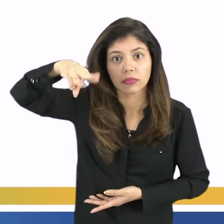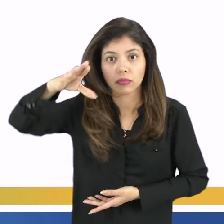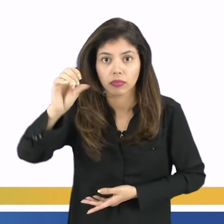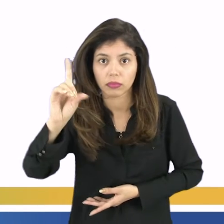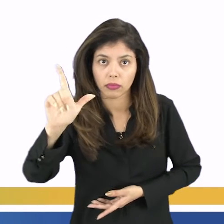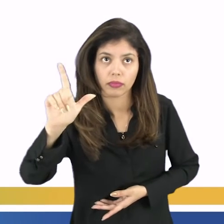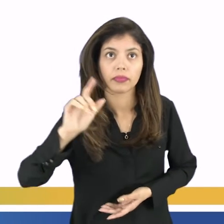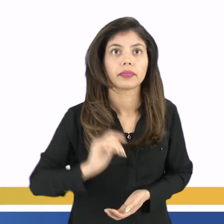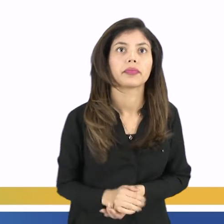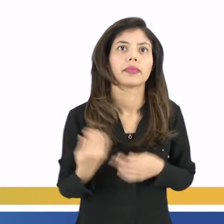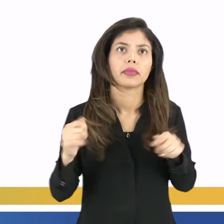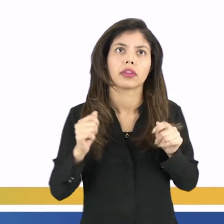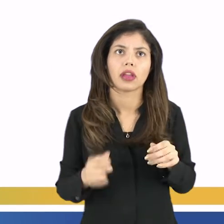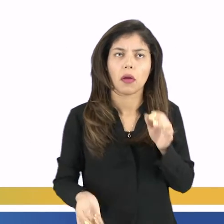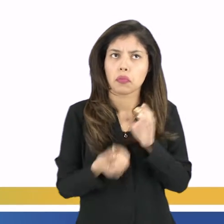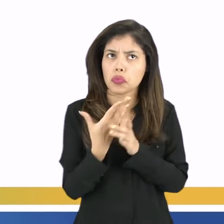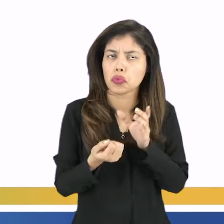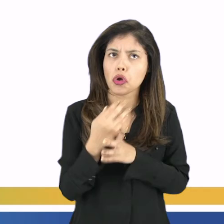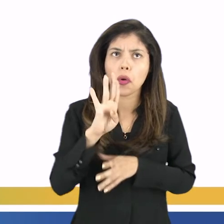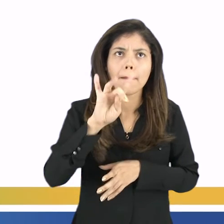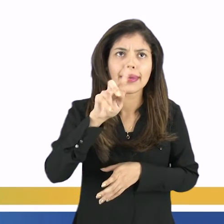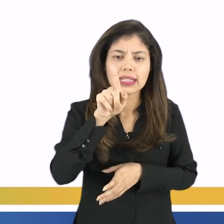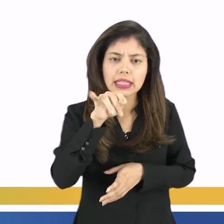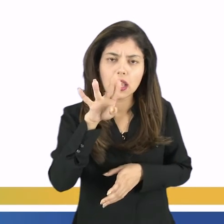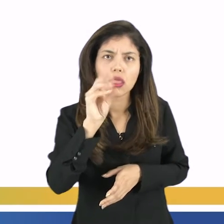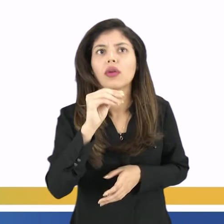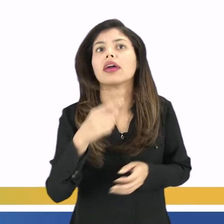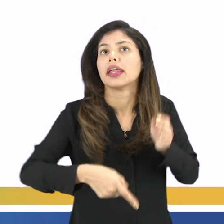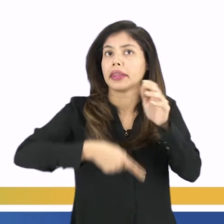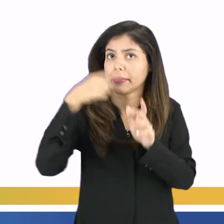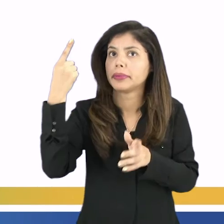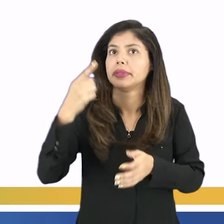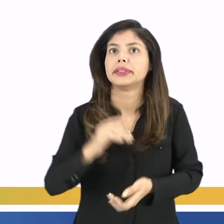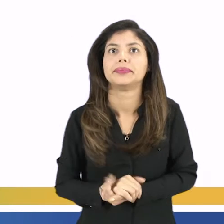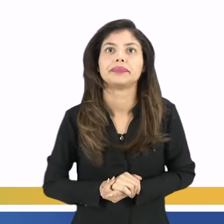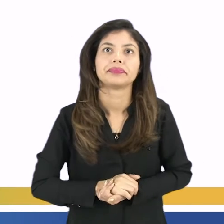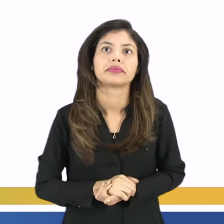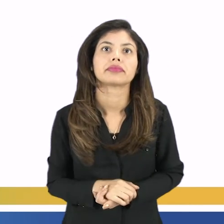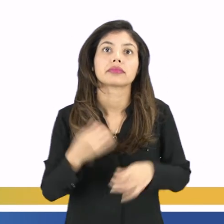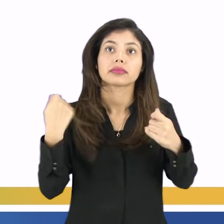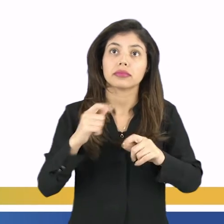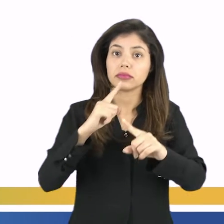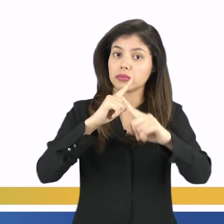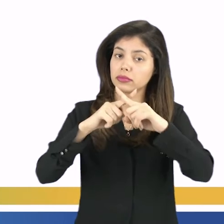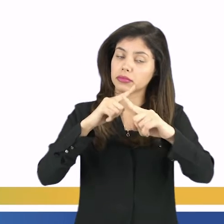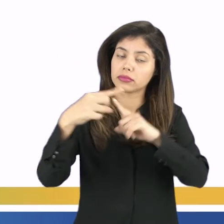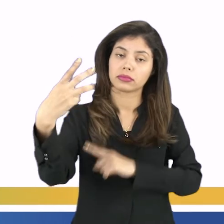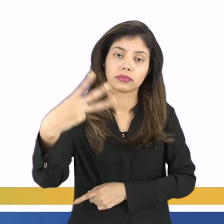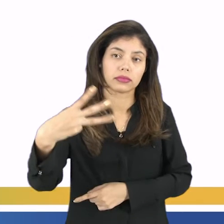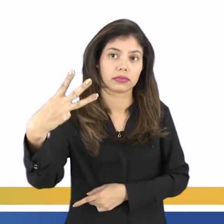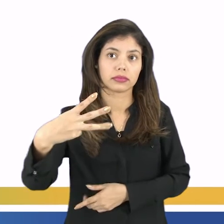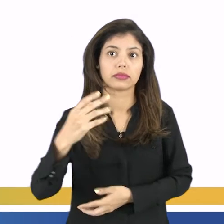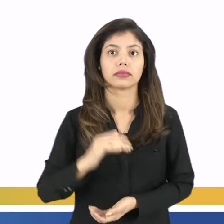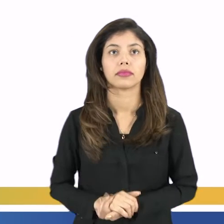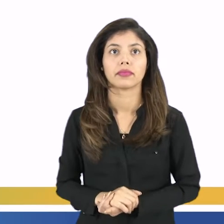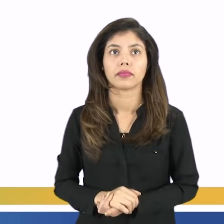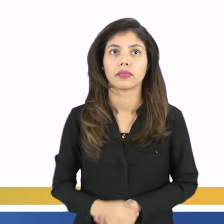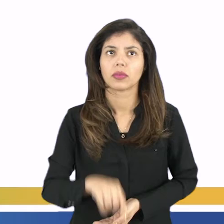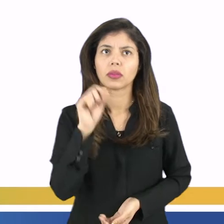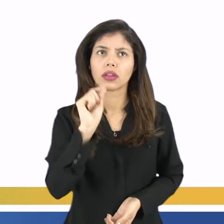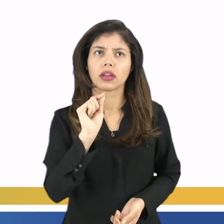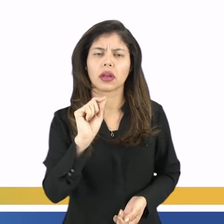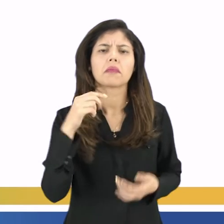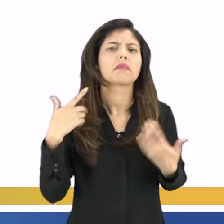para produzir o benzeno. Então vamos lá. Na primeira equação, olha só, eu preciso multiplicar por 3. Por